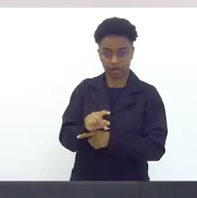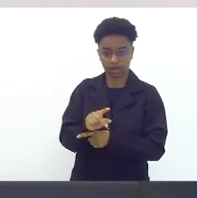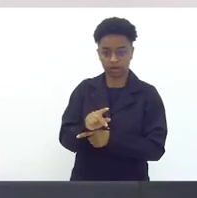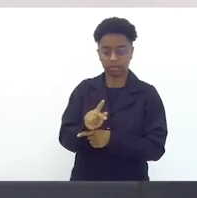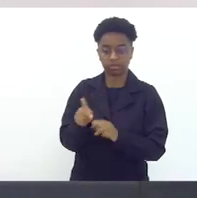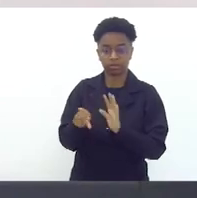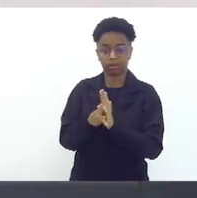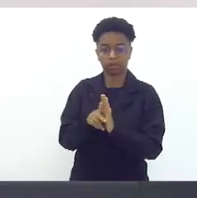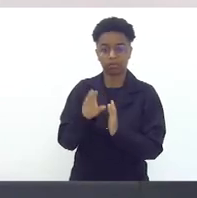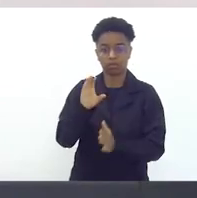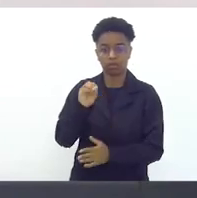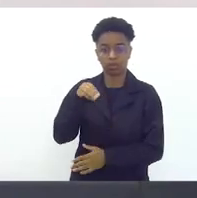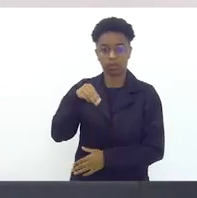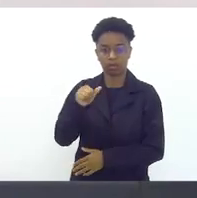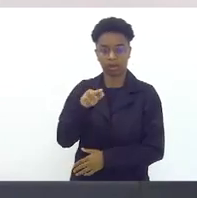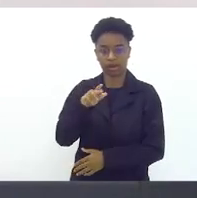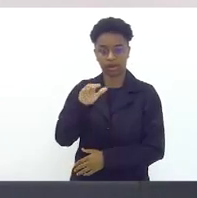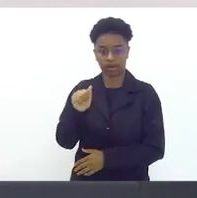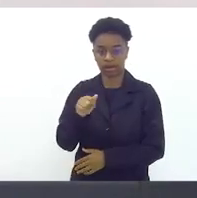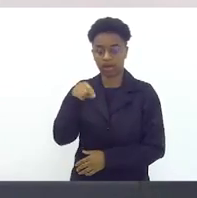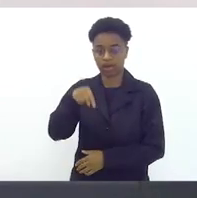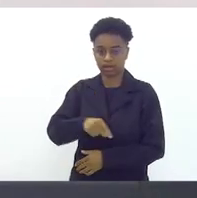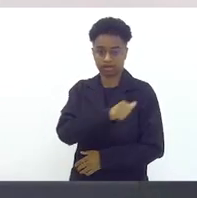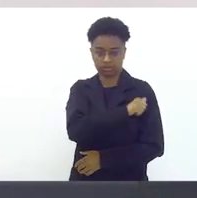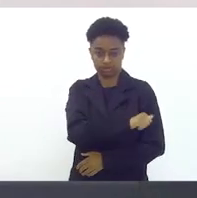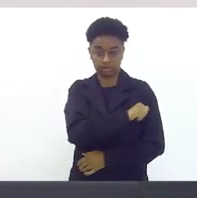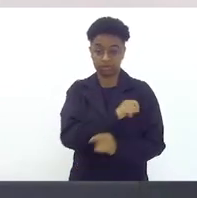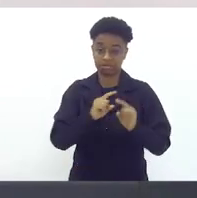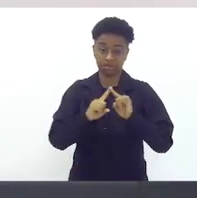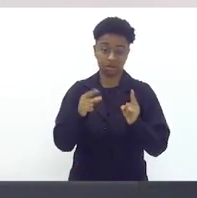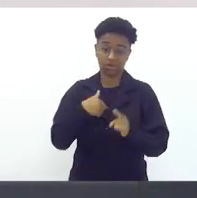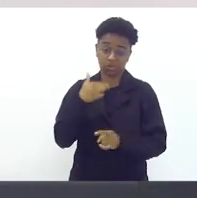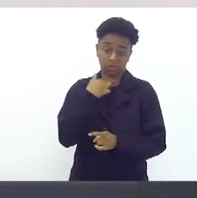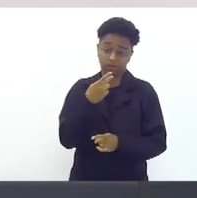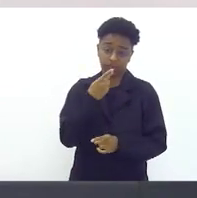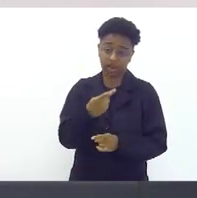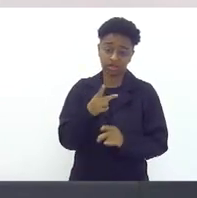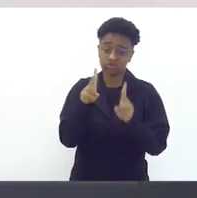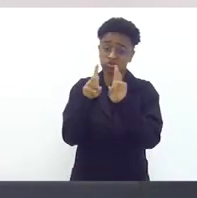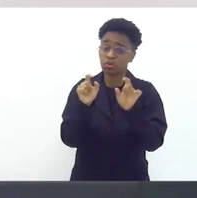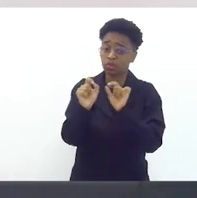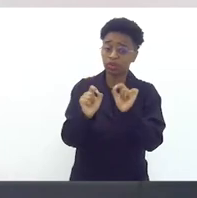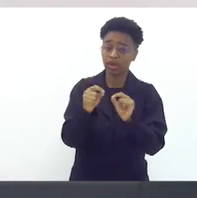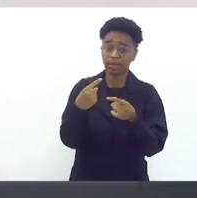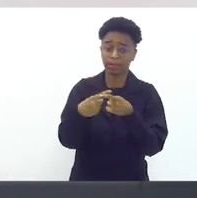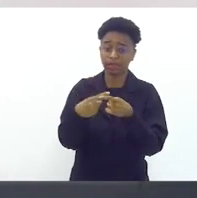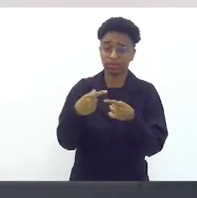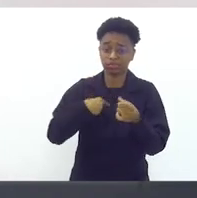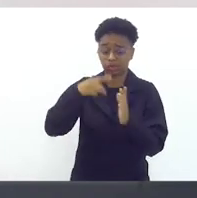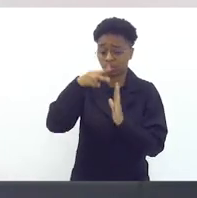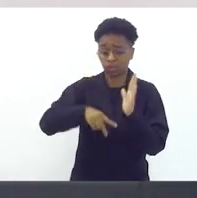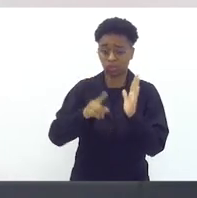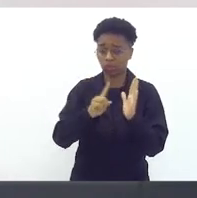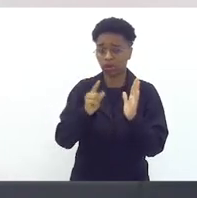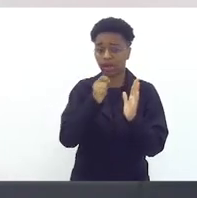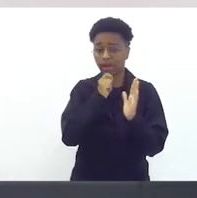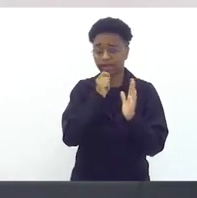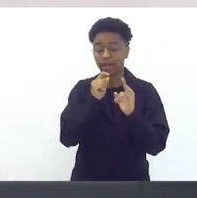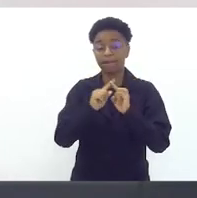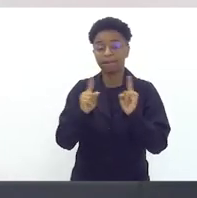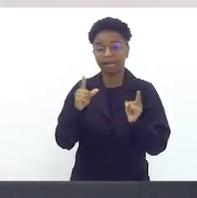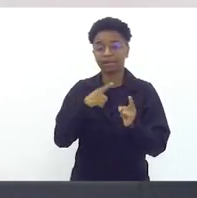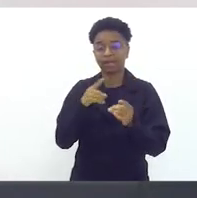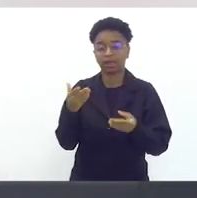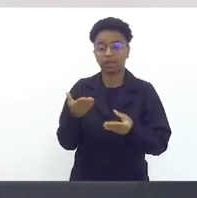da capital. E eu não posso nem dizer do que se trata, mas é uma ação, e aí